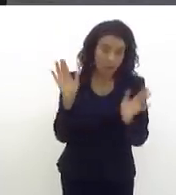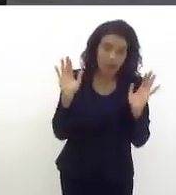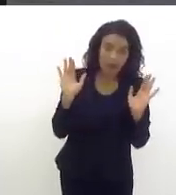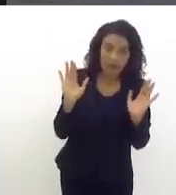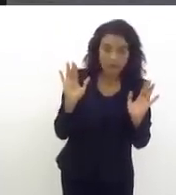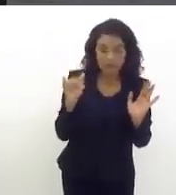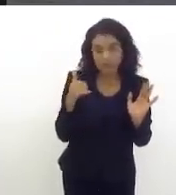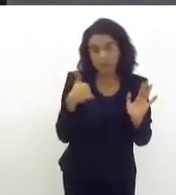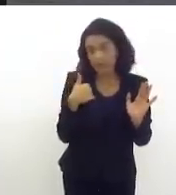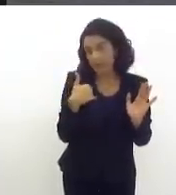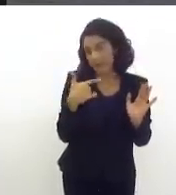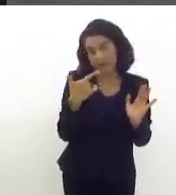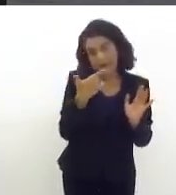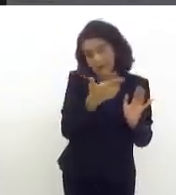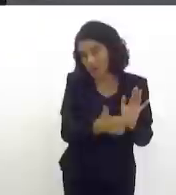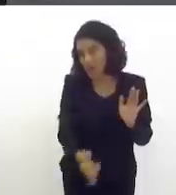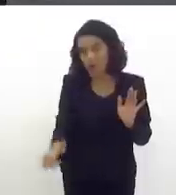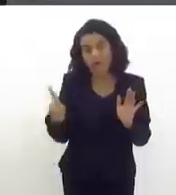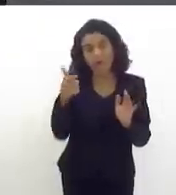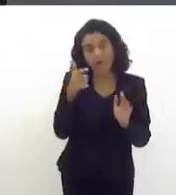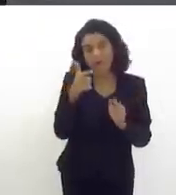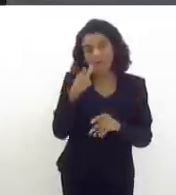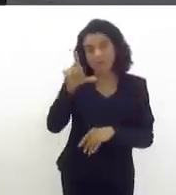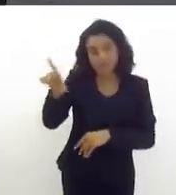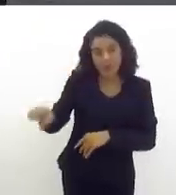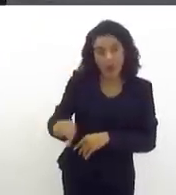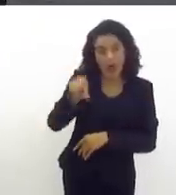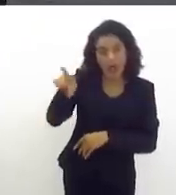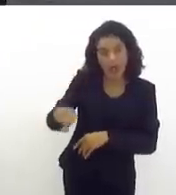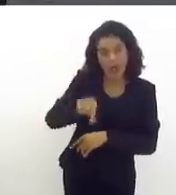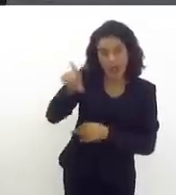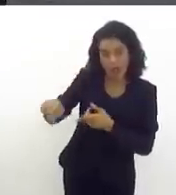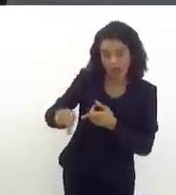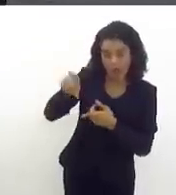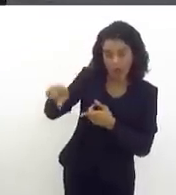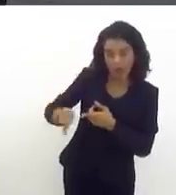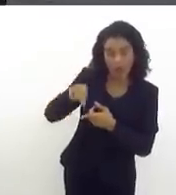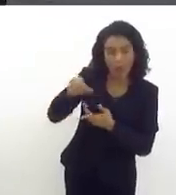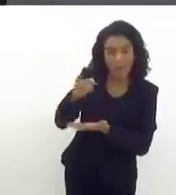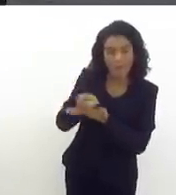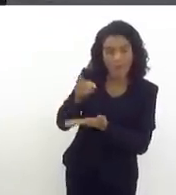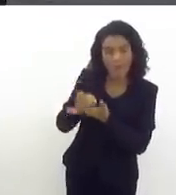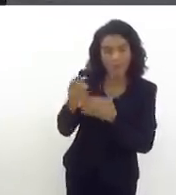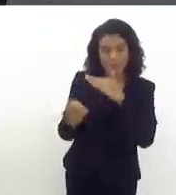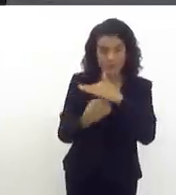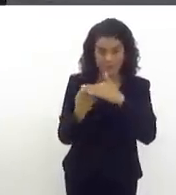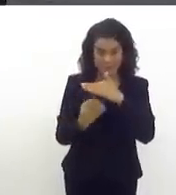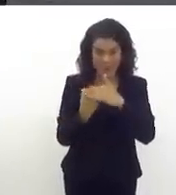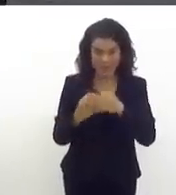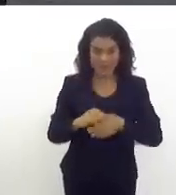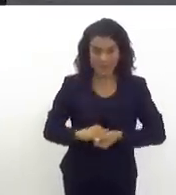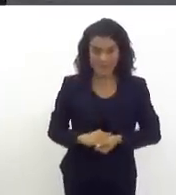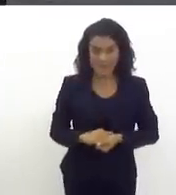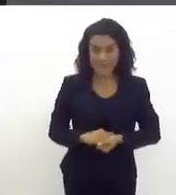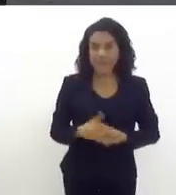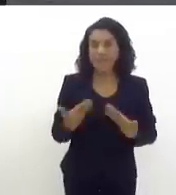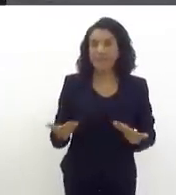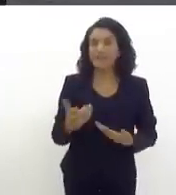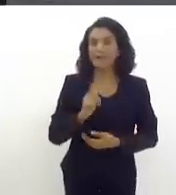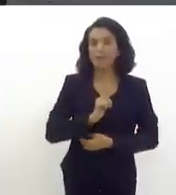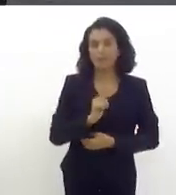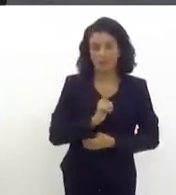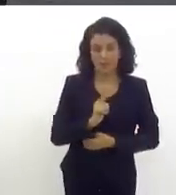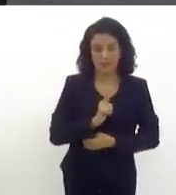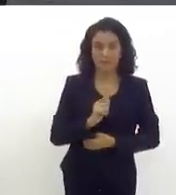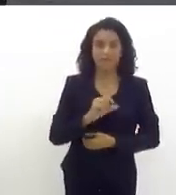o vício já tá na escolha da empresa por isso faça essa parte é o excelência Então existe um